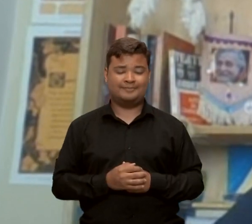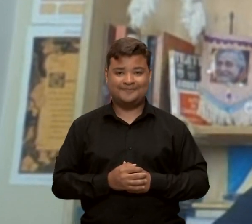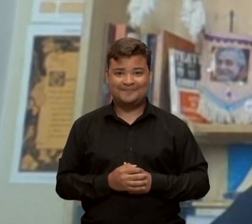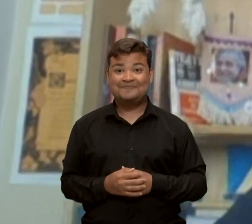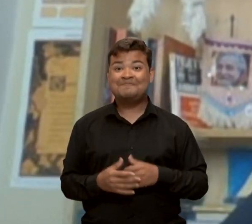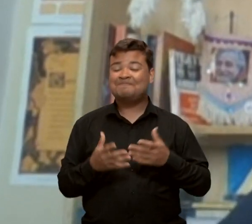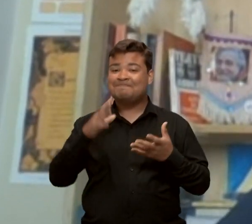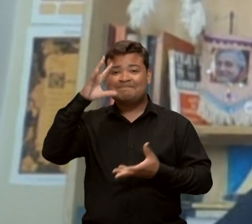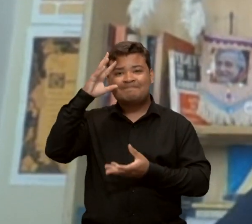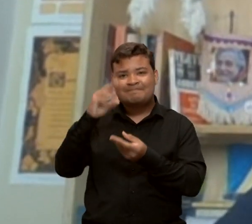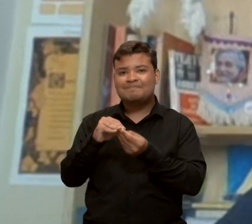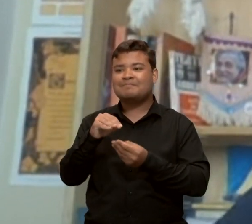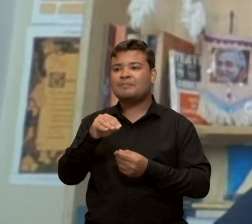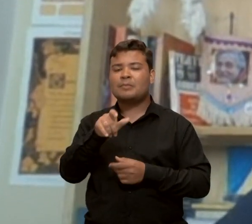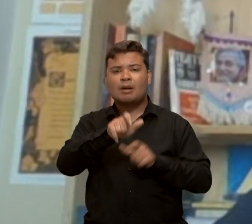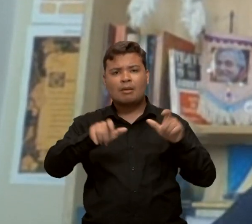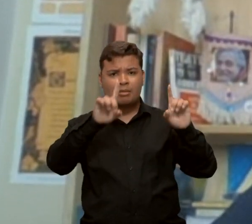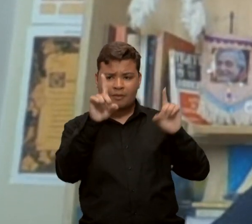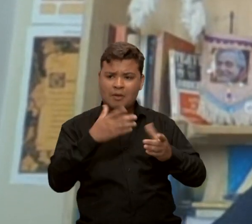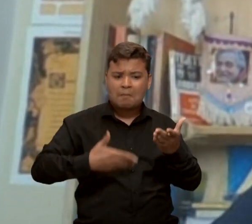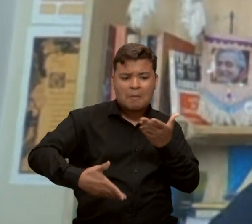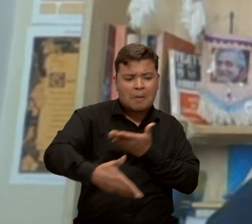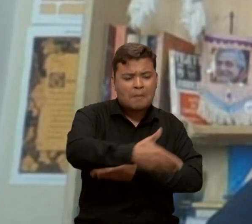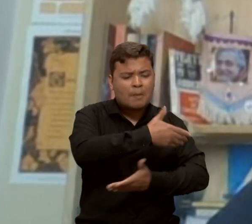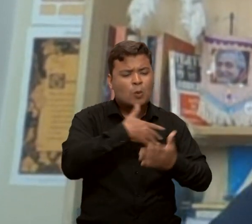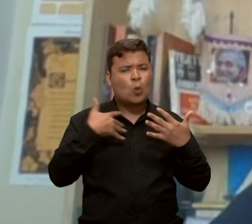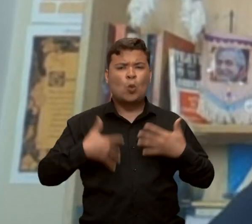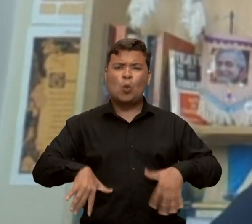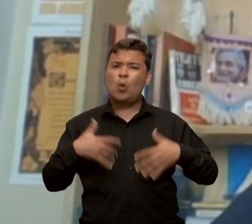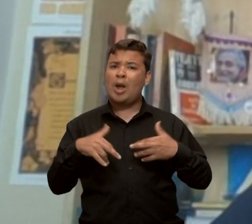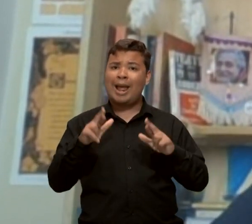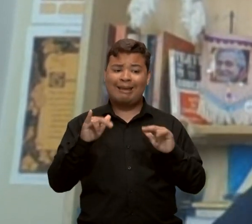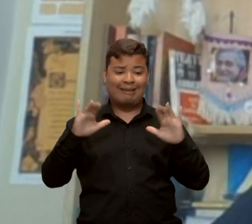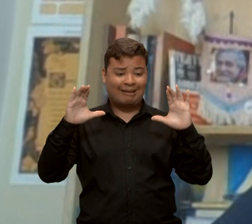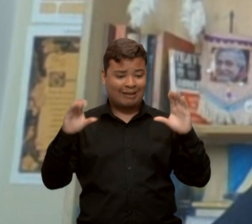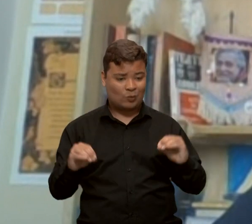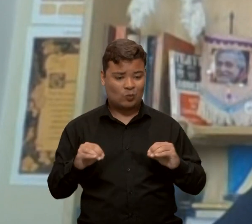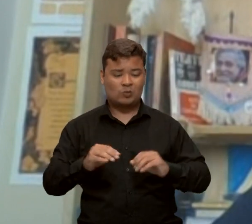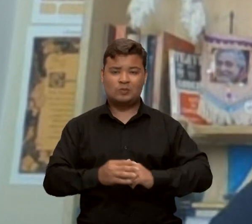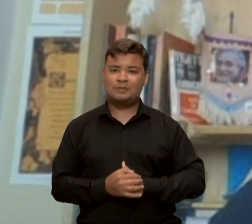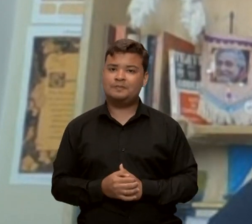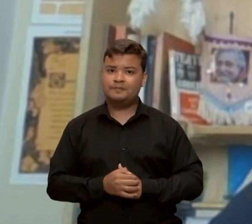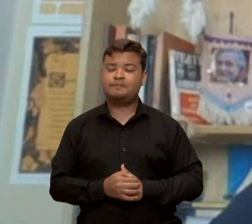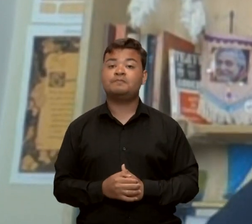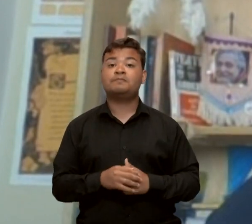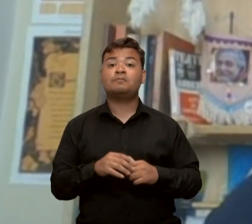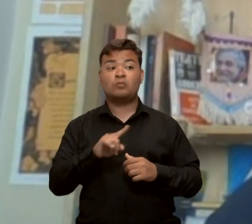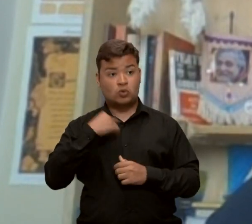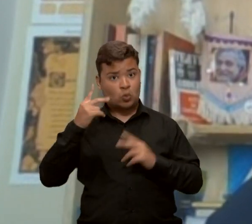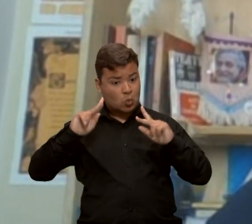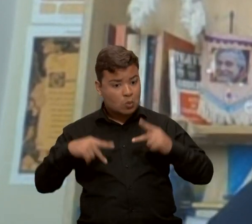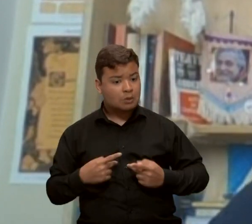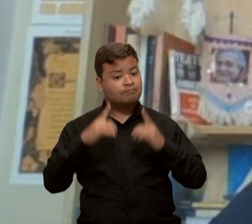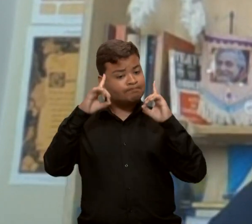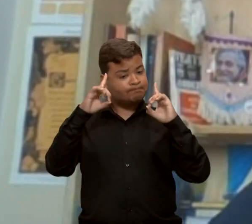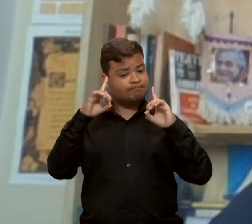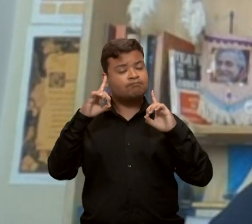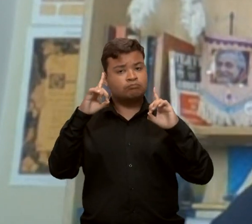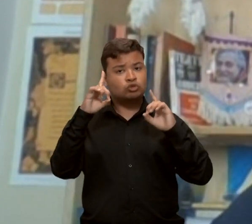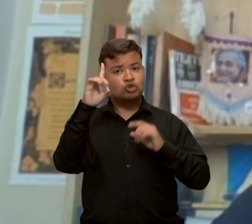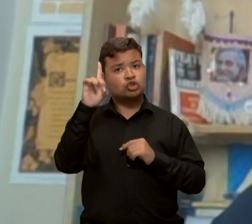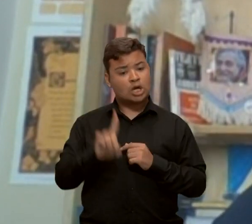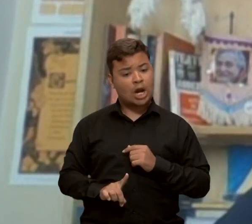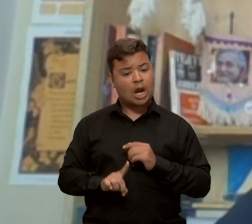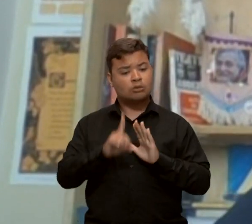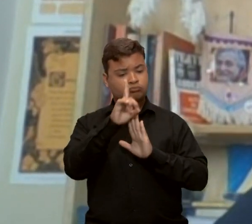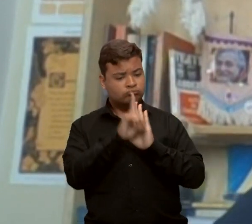deficiência. Primeiro, né, como seres humanos que têm o direito, e segundo, como essa possibilidade,